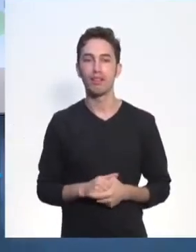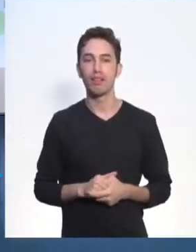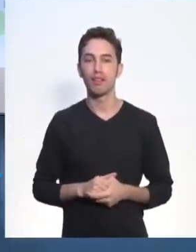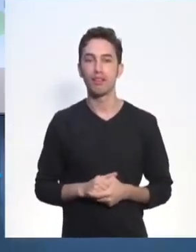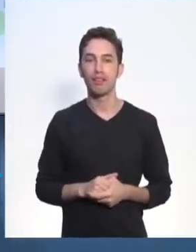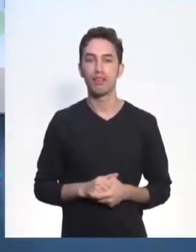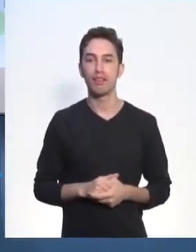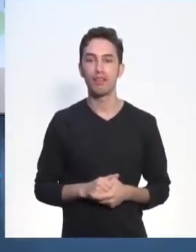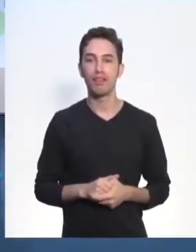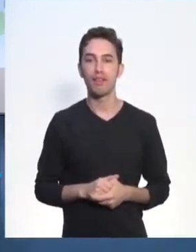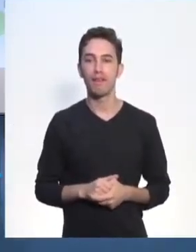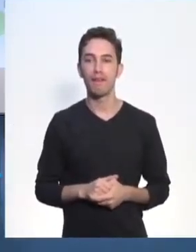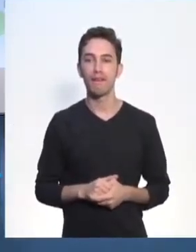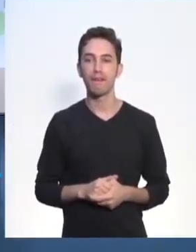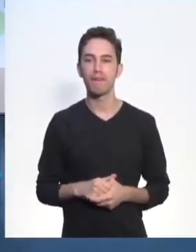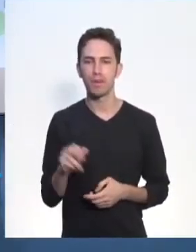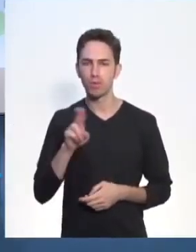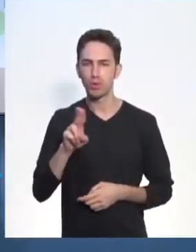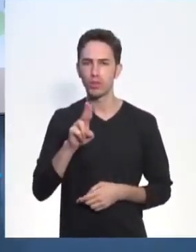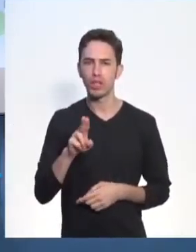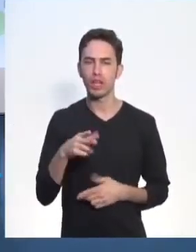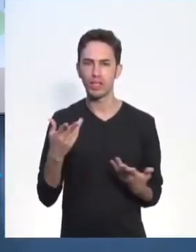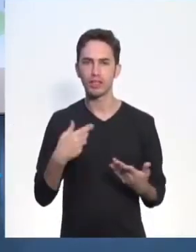Vamos utilizar esse praia